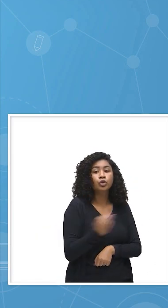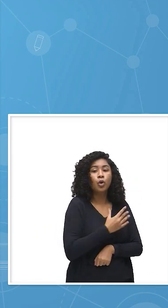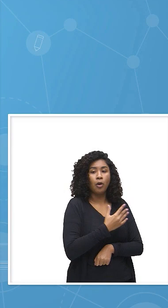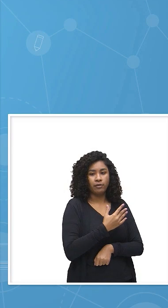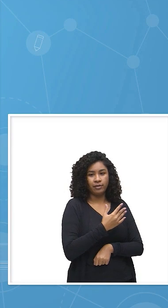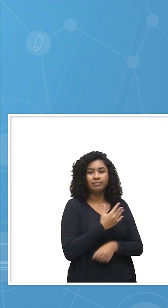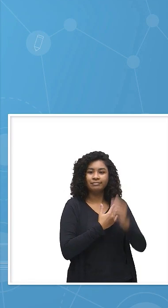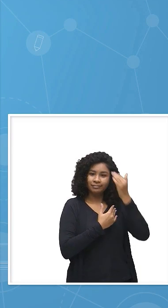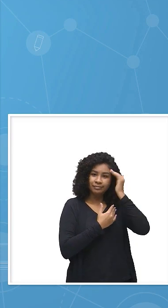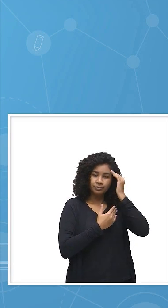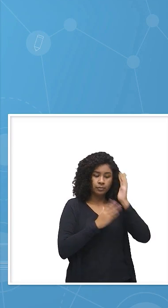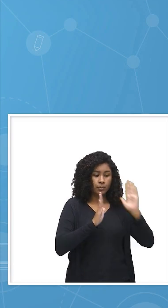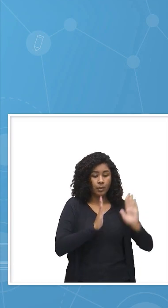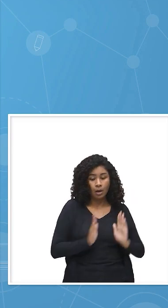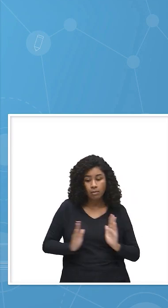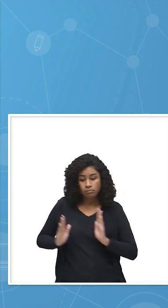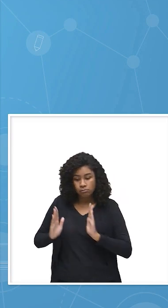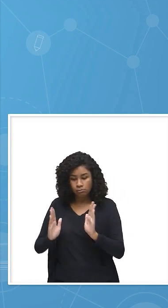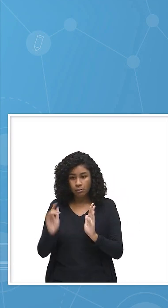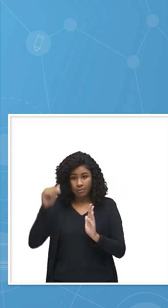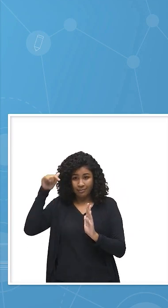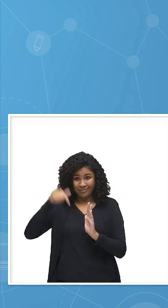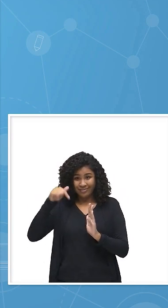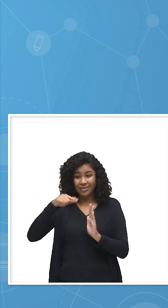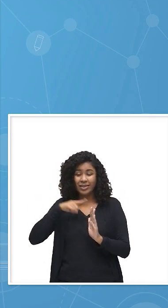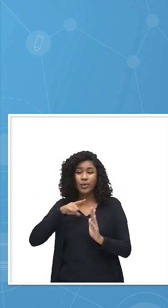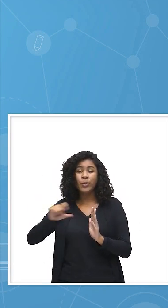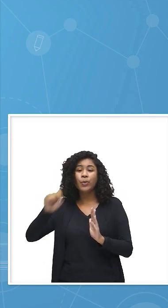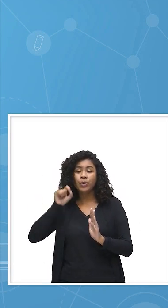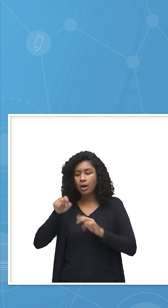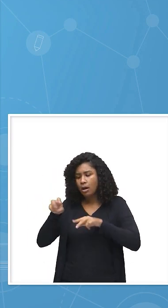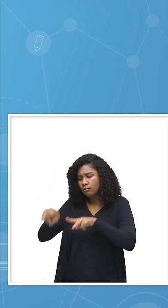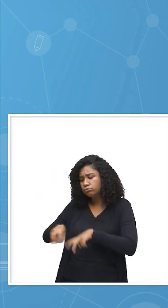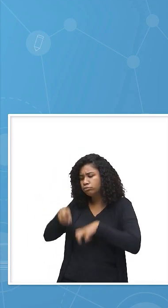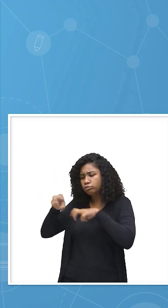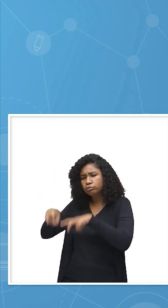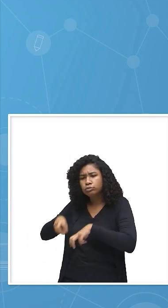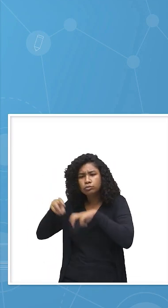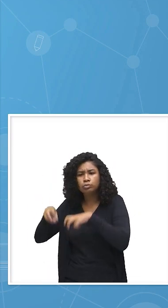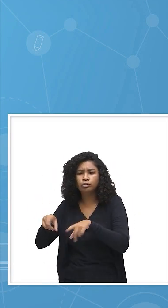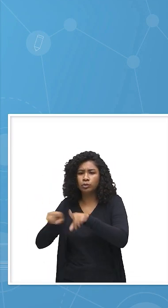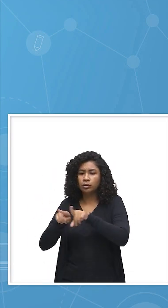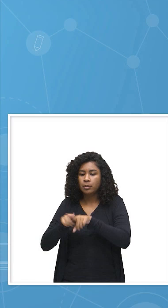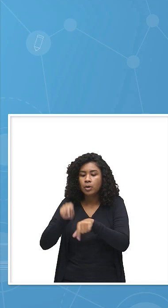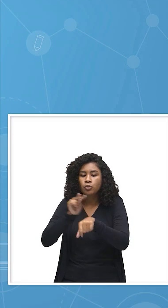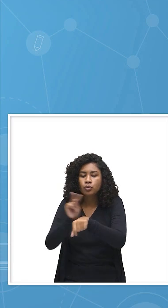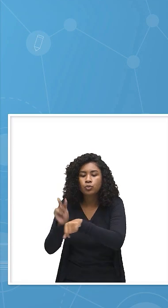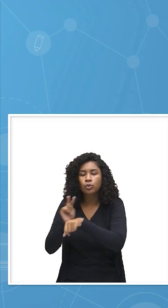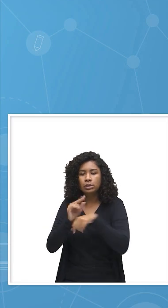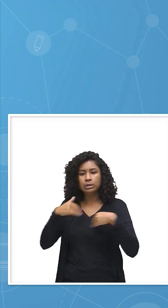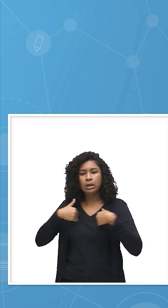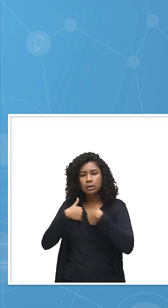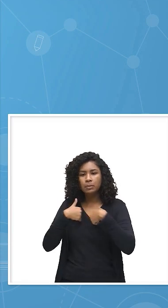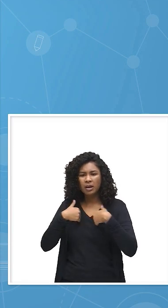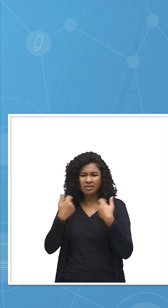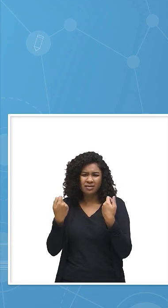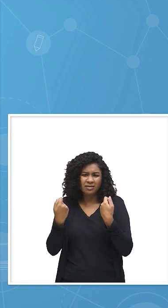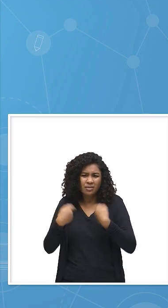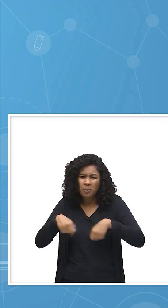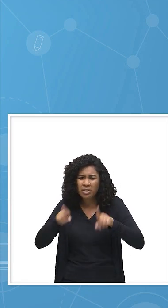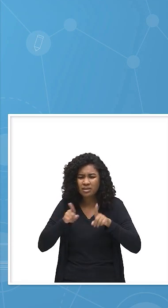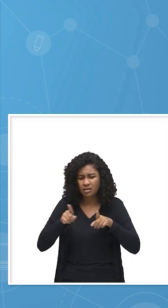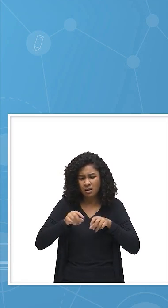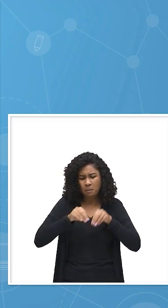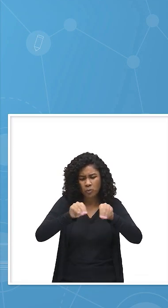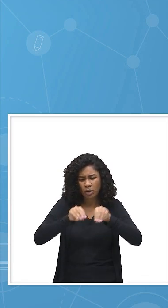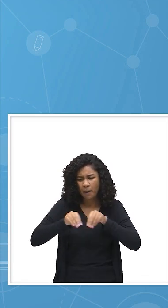não. Como eles têm a agricultura, como eles têm a criação de animais, eles não precisam se deslocar de um lugar para o outro em busca de